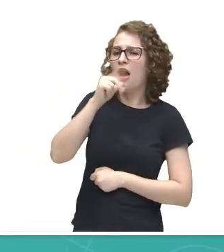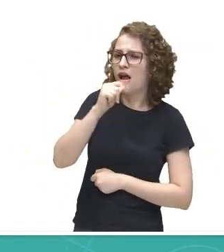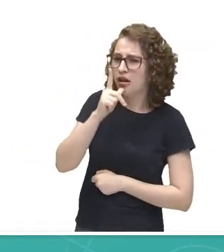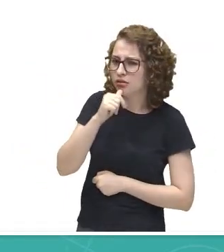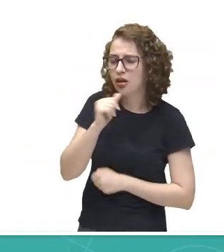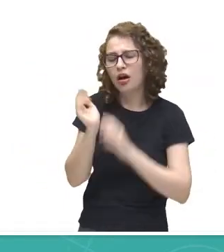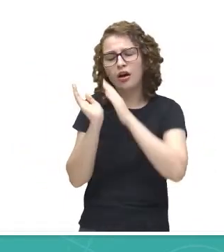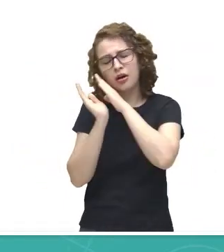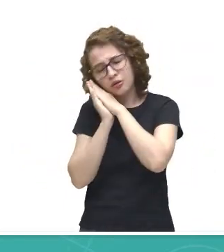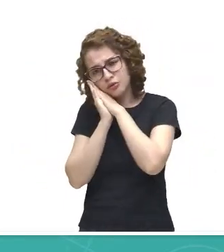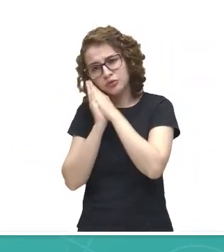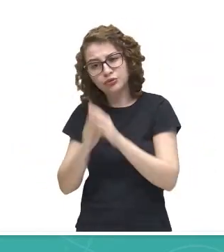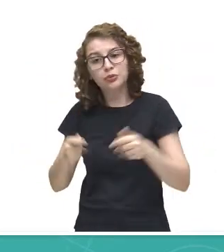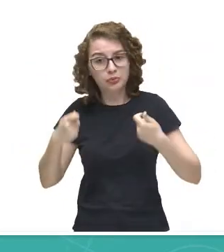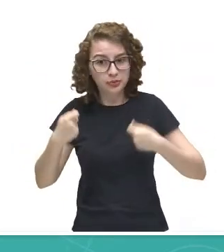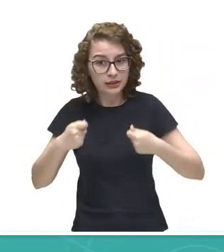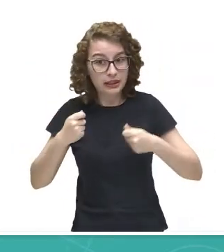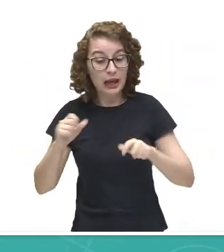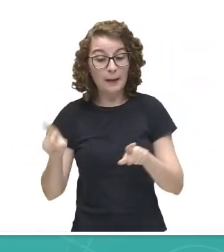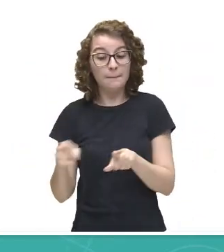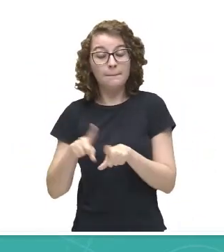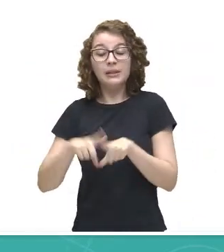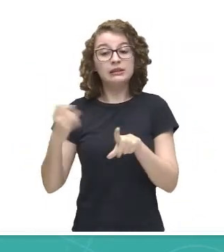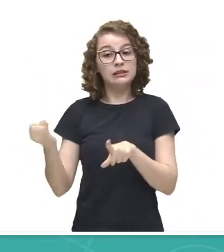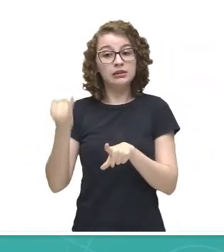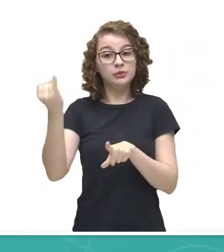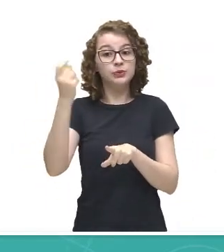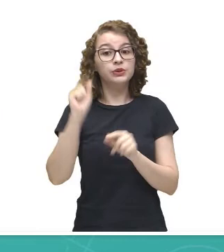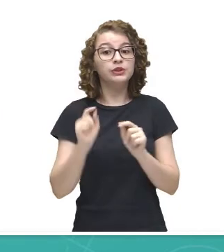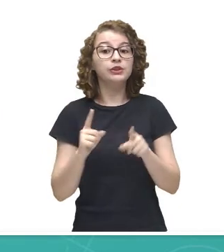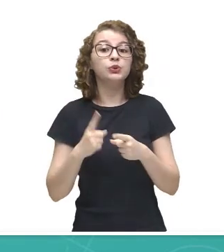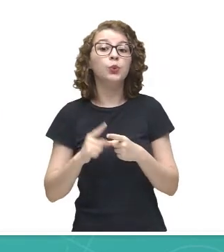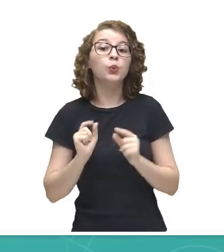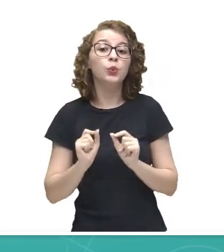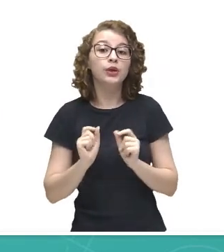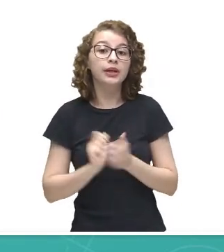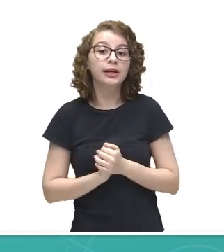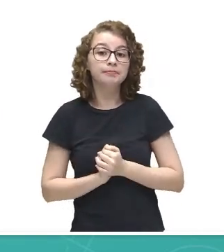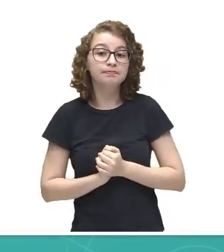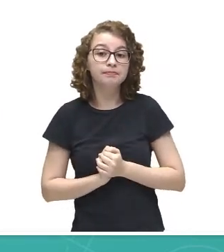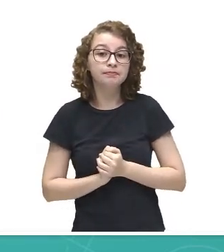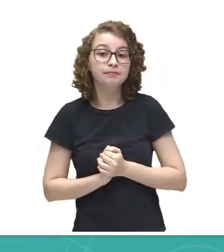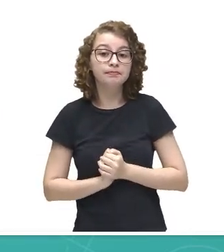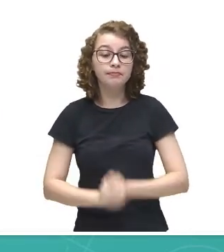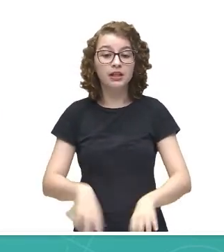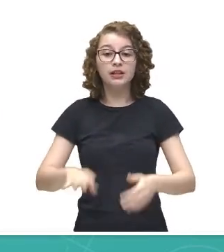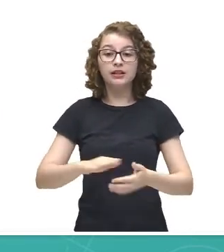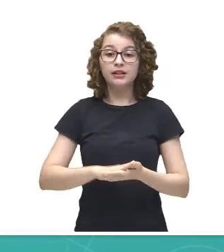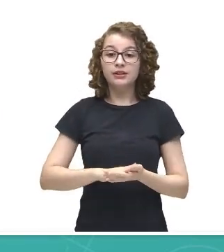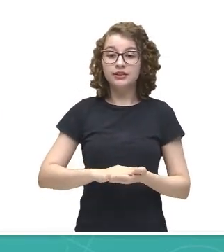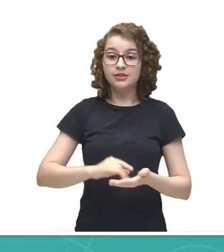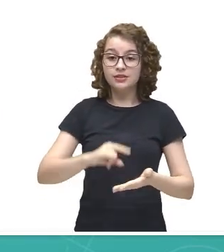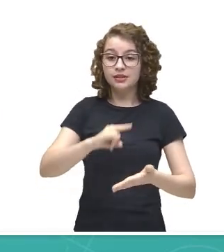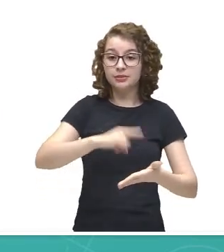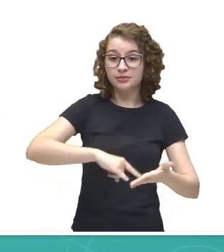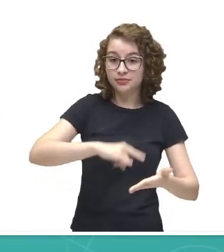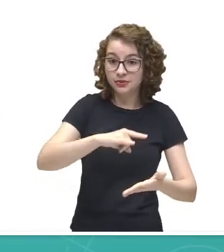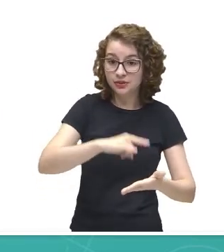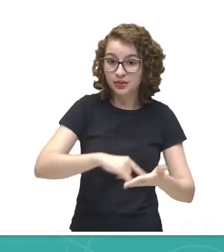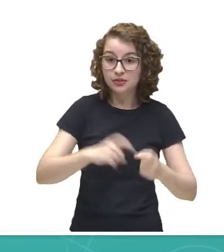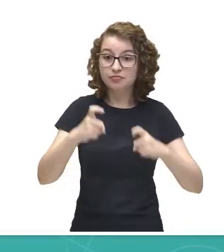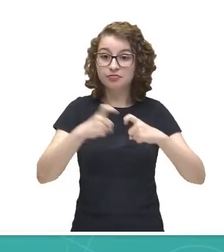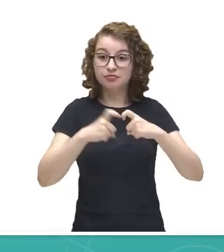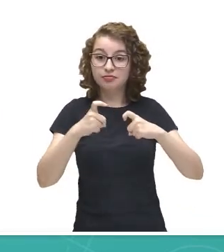do sono, é importante também nós estarmos em dias com os nossos exames médicos, né? É importante a gente fazer pelo